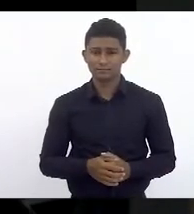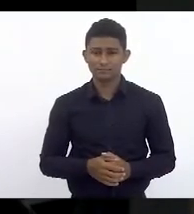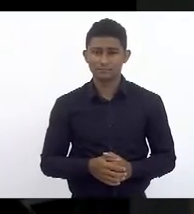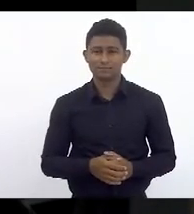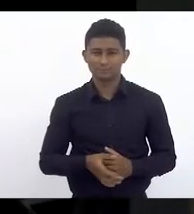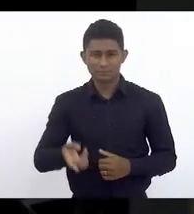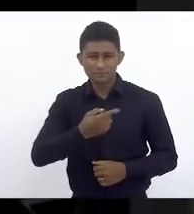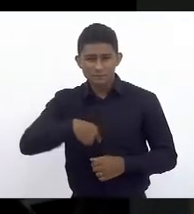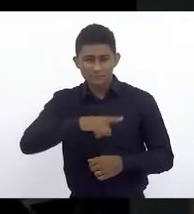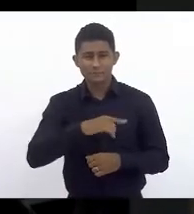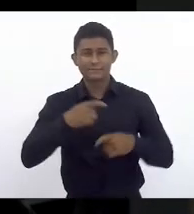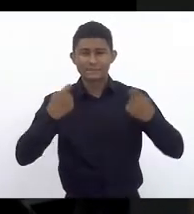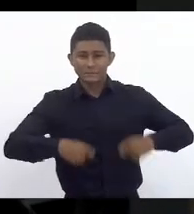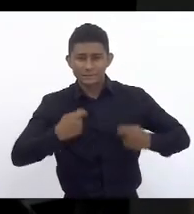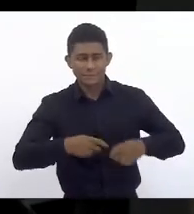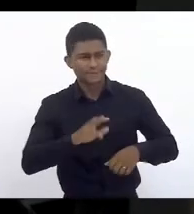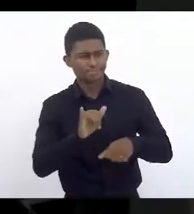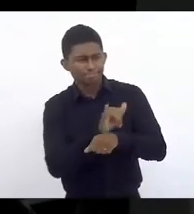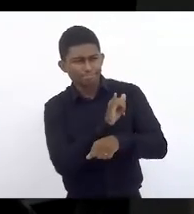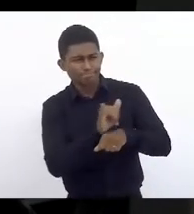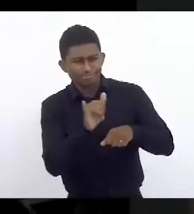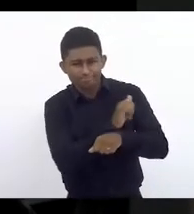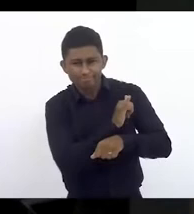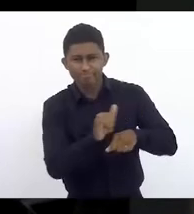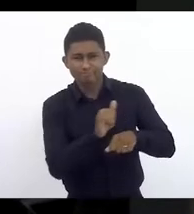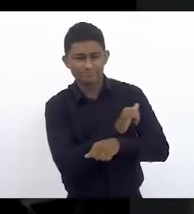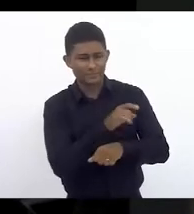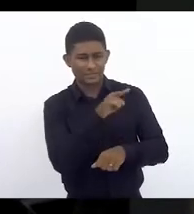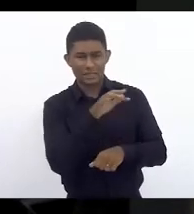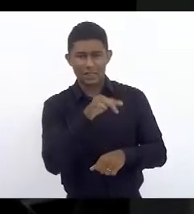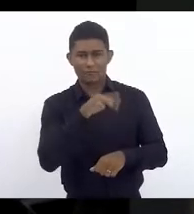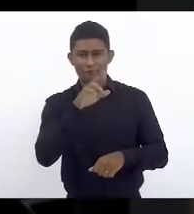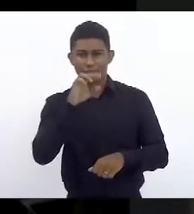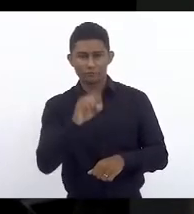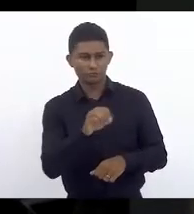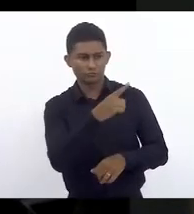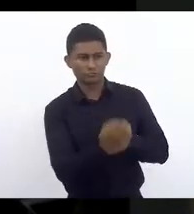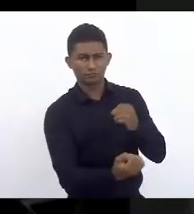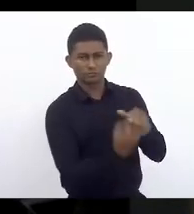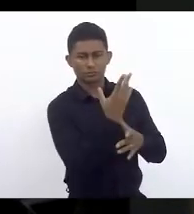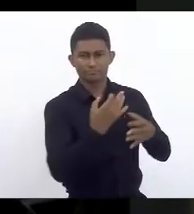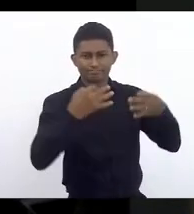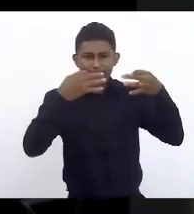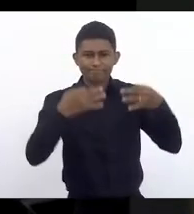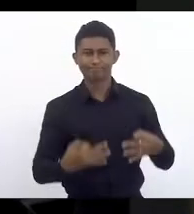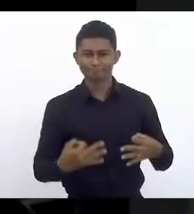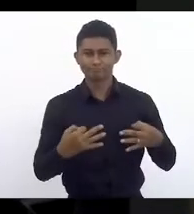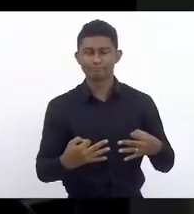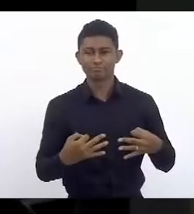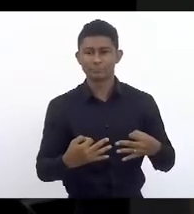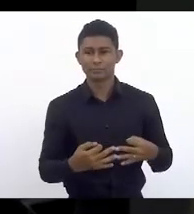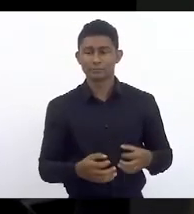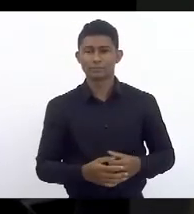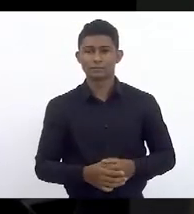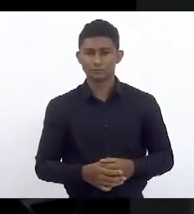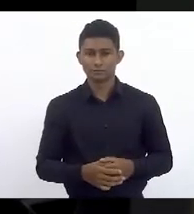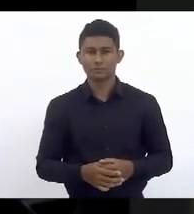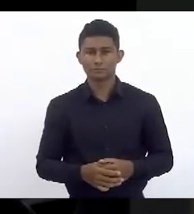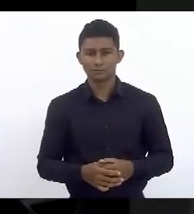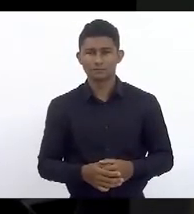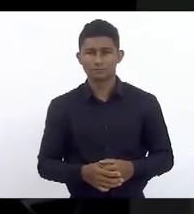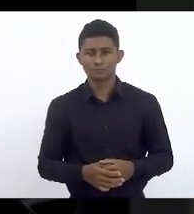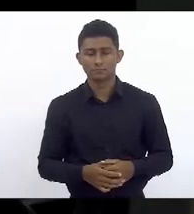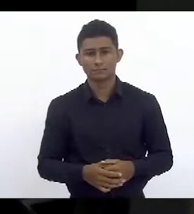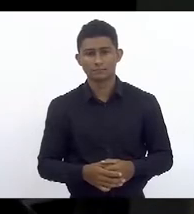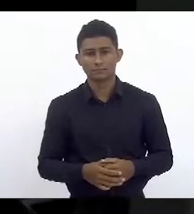mecanismos que assegurem que essa ferramenta efetivamente dê certo, né, ela se coloca, do meu